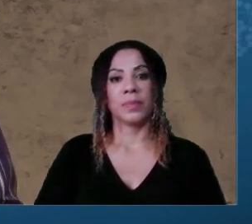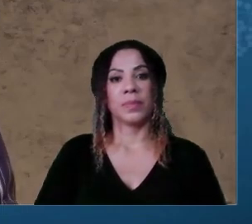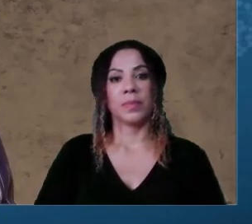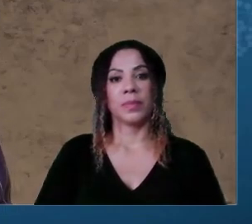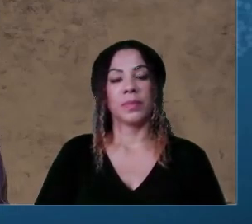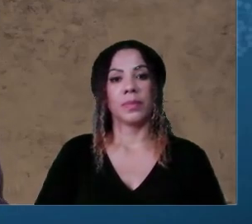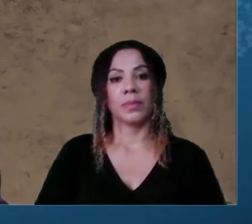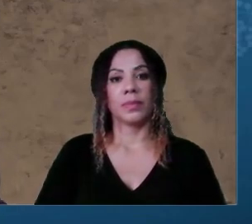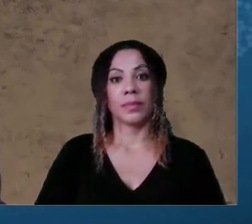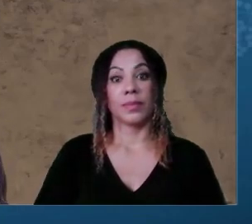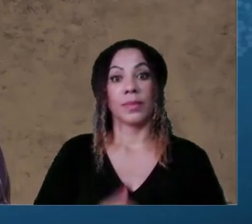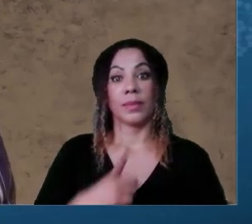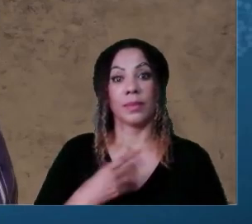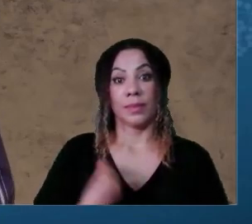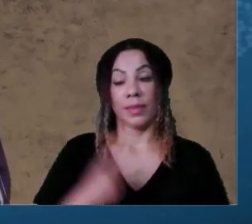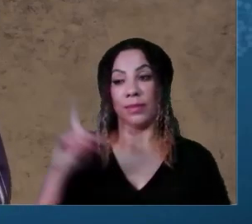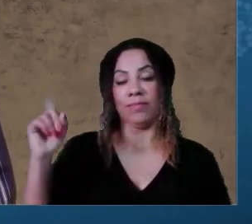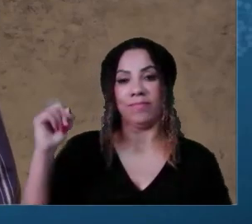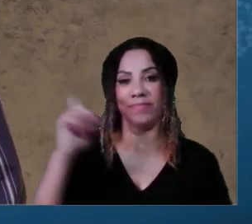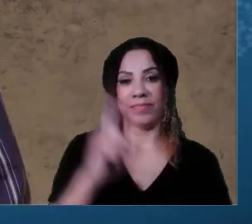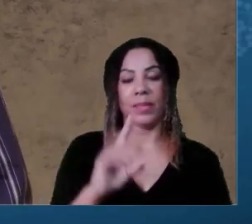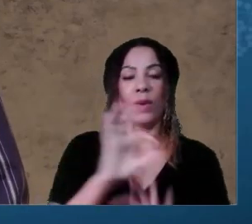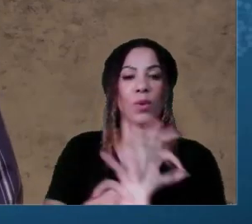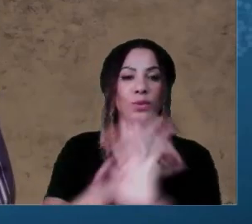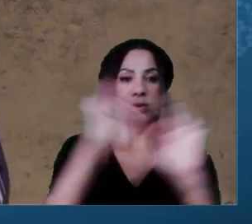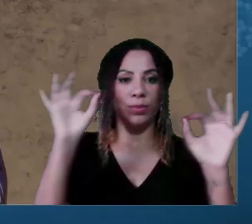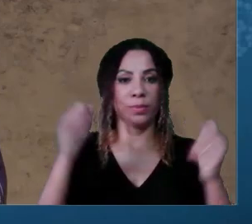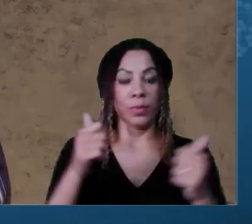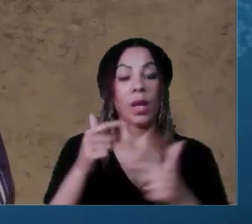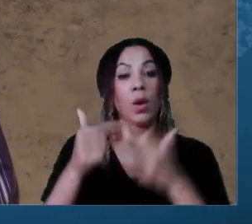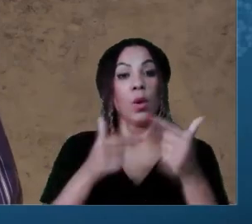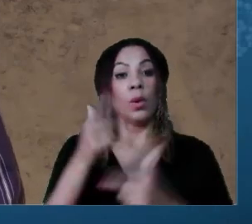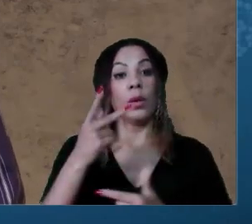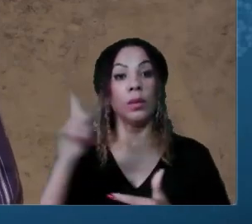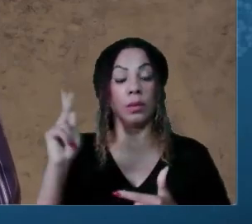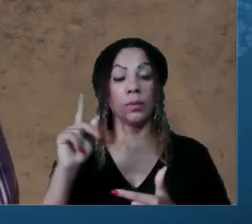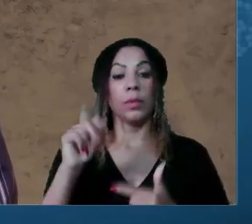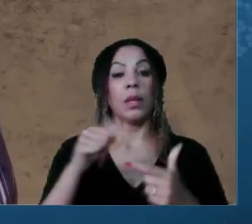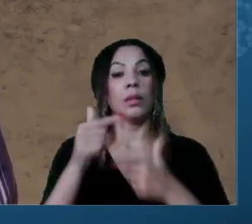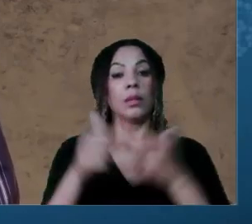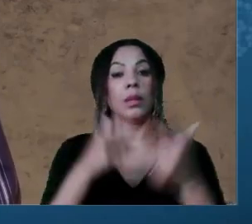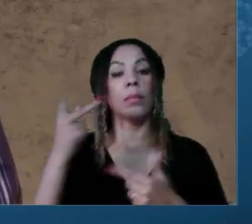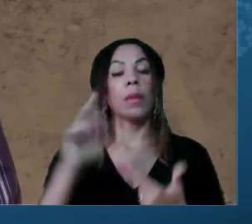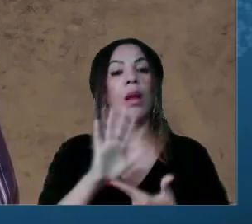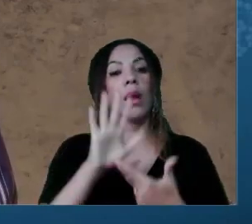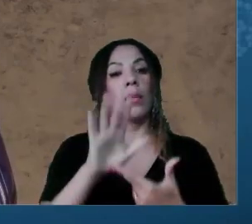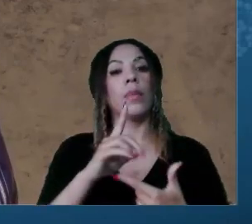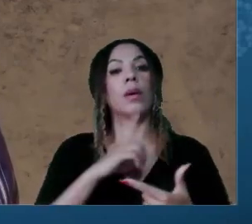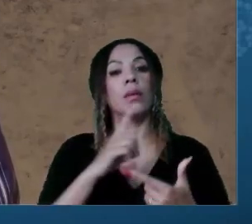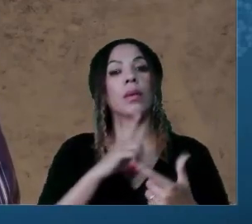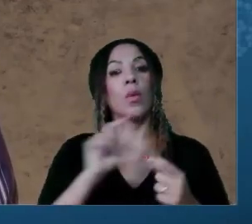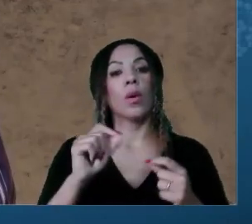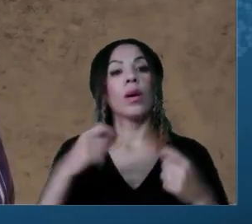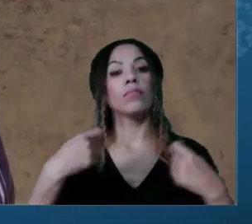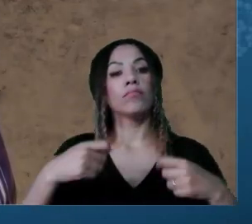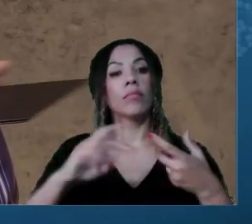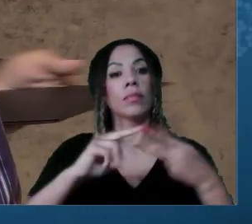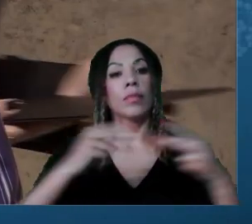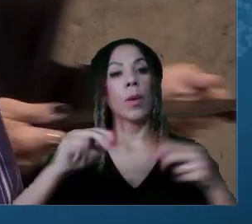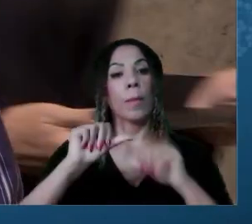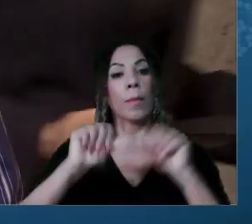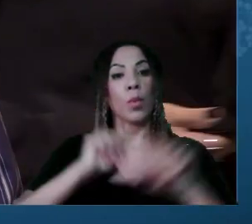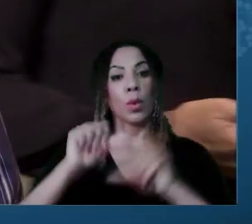Ali a gente está vindo, ótimo. Então, o trabalho apresentou a asparaginase humana mutante para aumento de